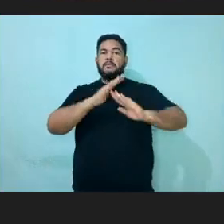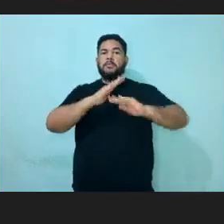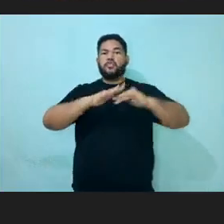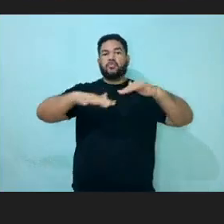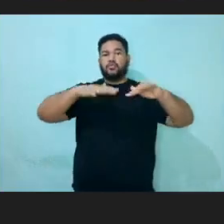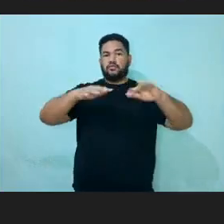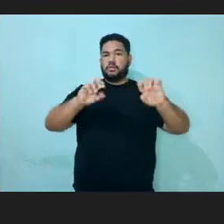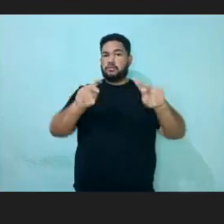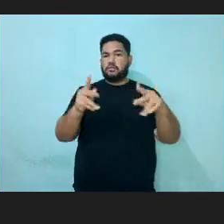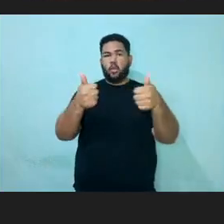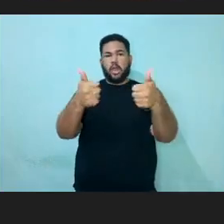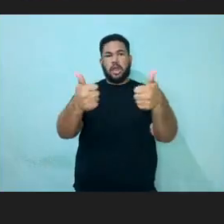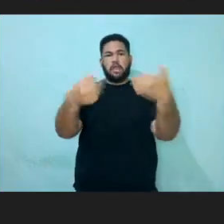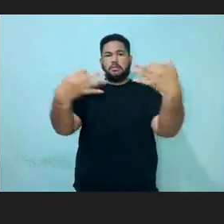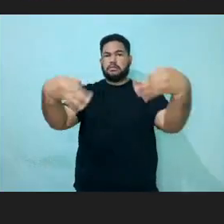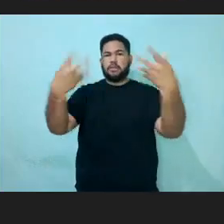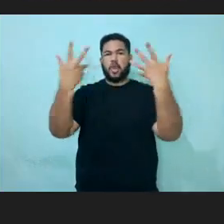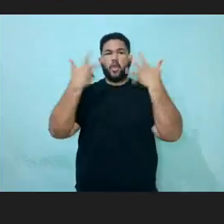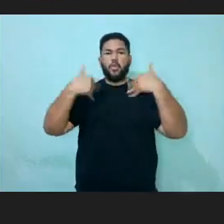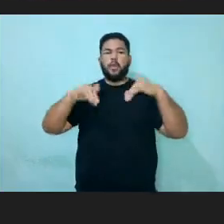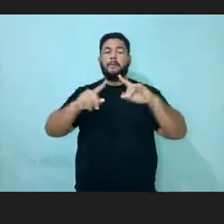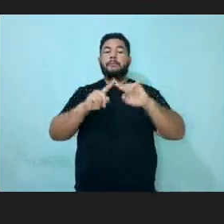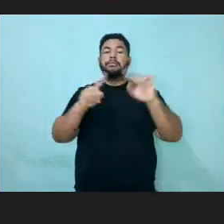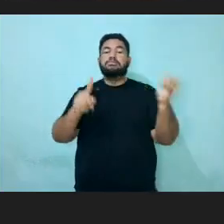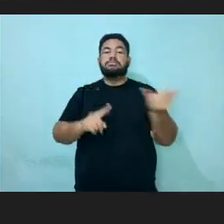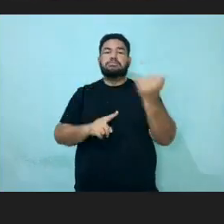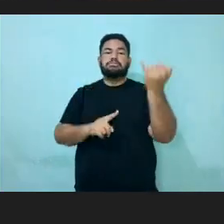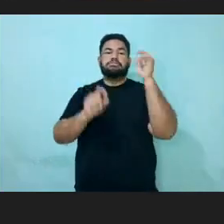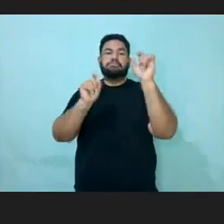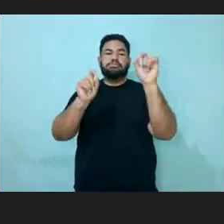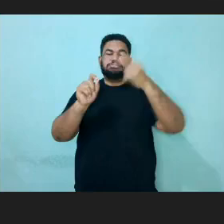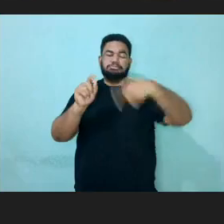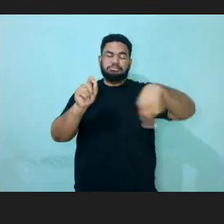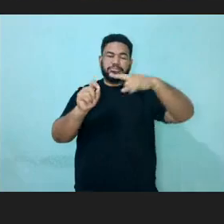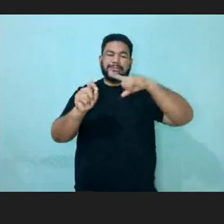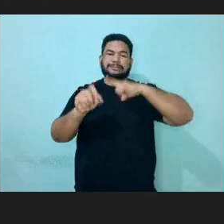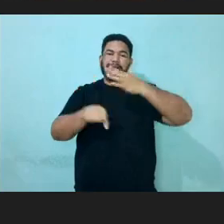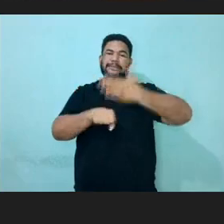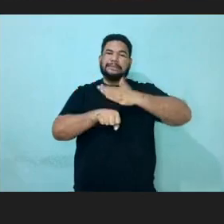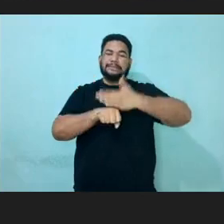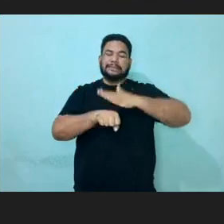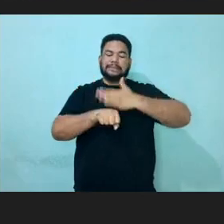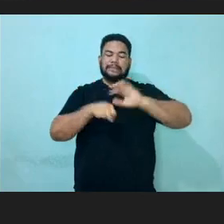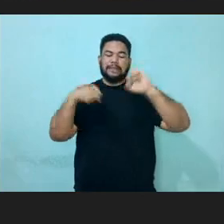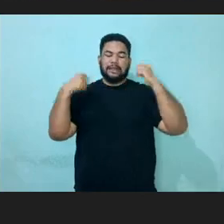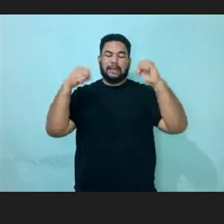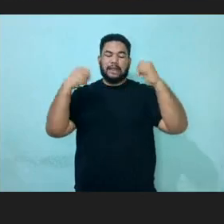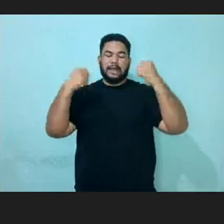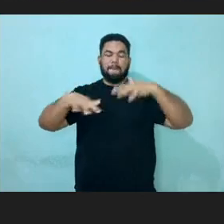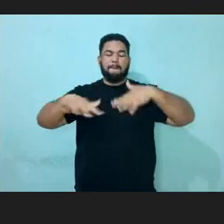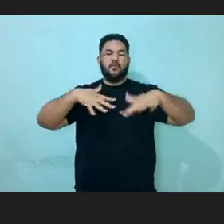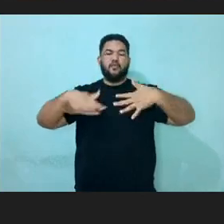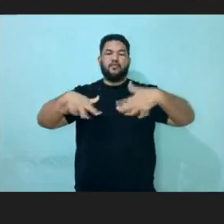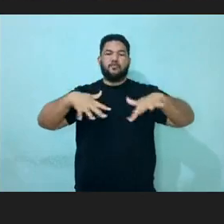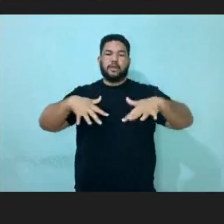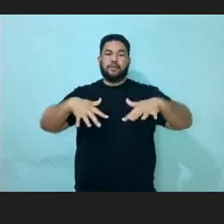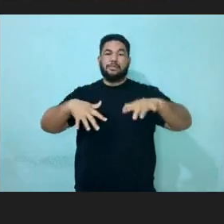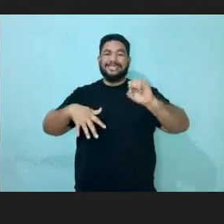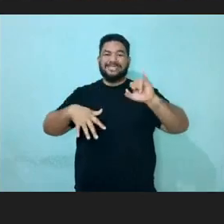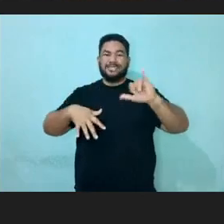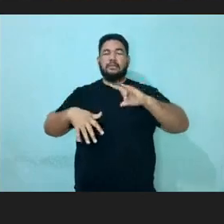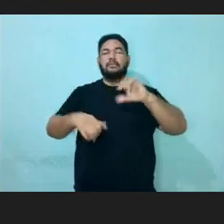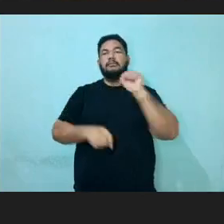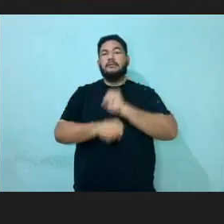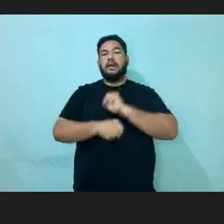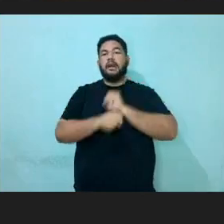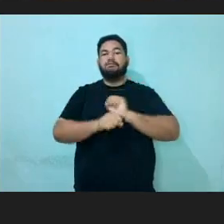tudo bem, tá? Mas o importante é que a gente treine essa mobilidade, porque quanto mais parado